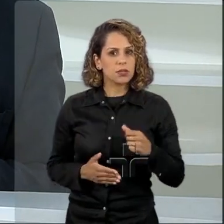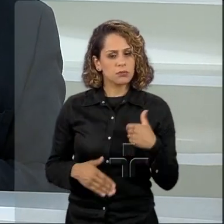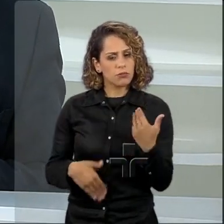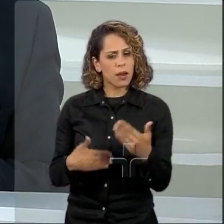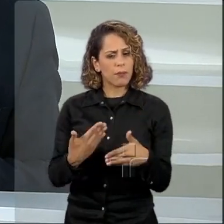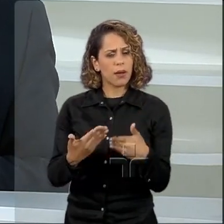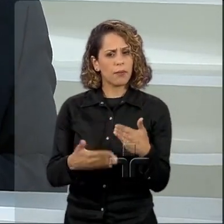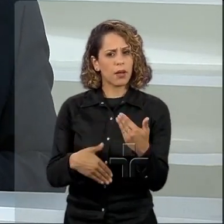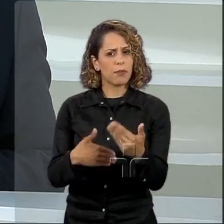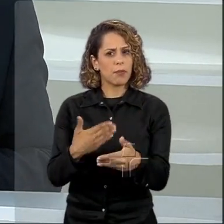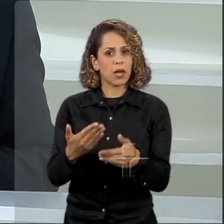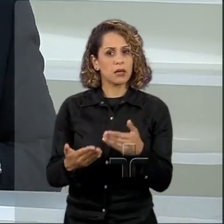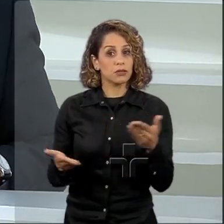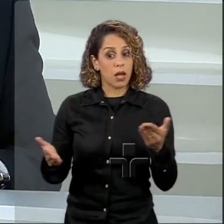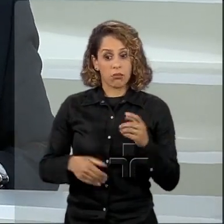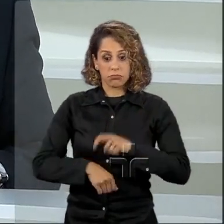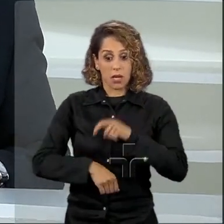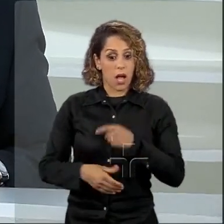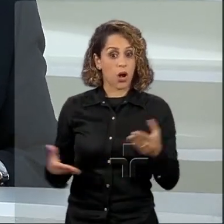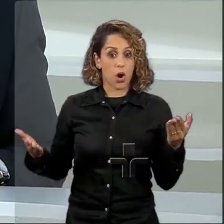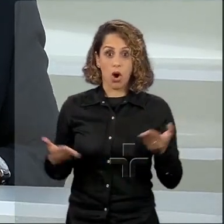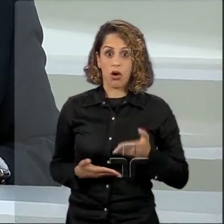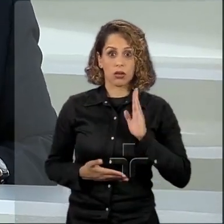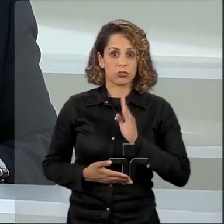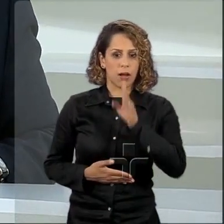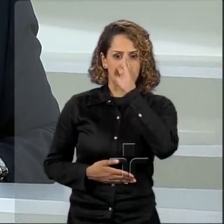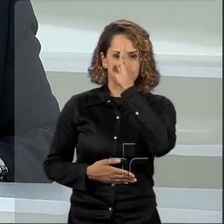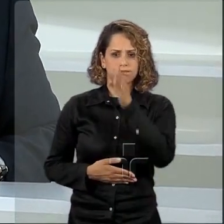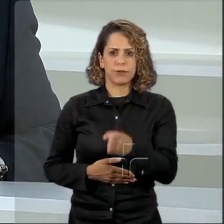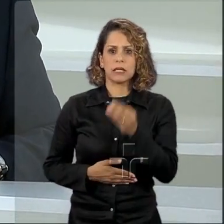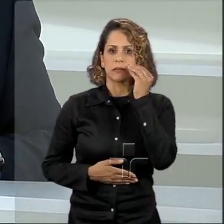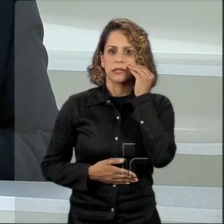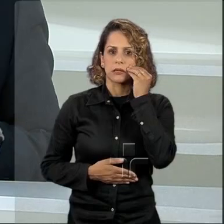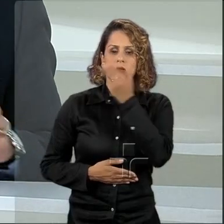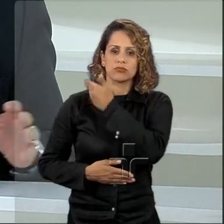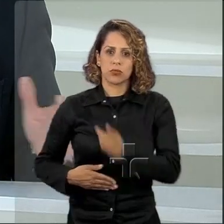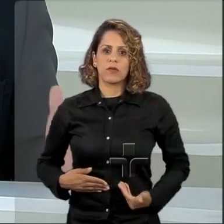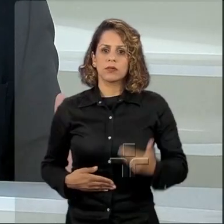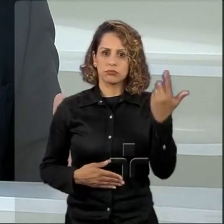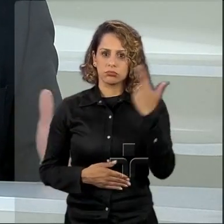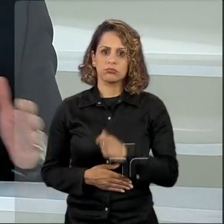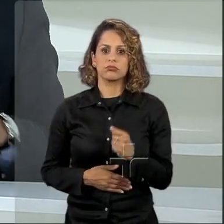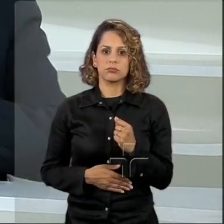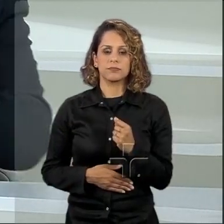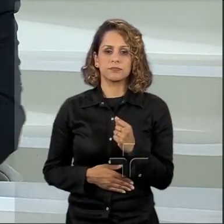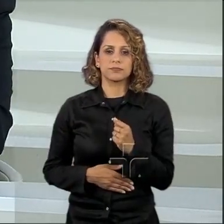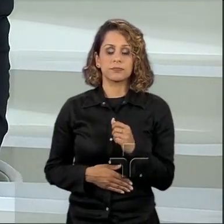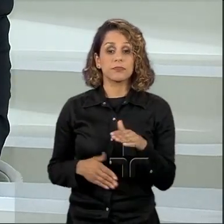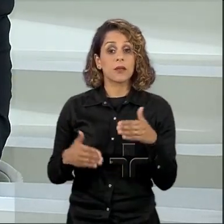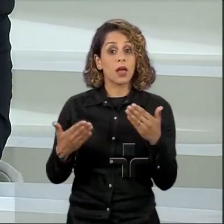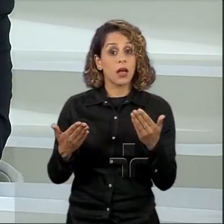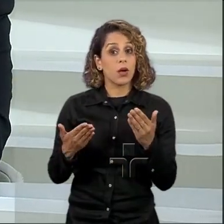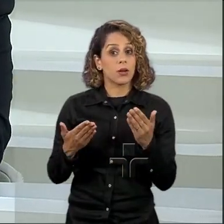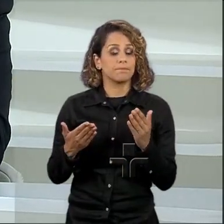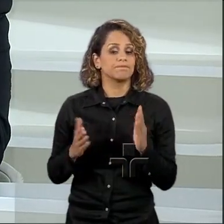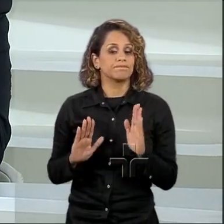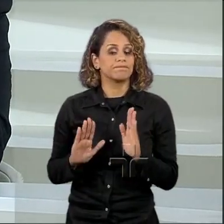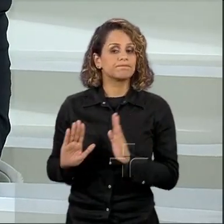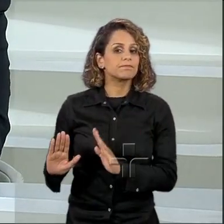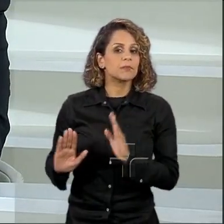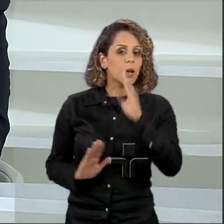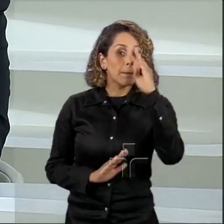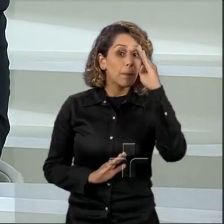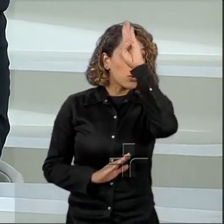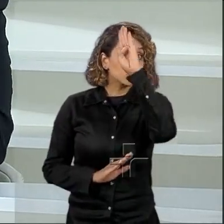nesse momento, na direção dessa governabilidade que o Marcos se refere. Agora, em relação ao Bolsonaro, para ele é